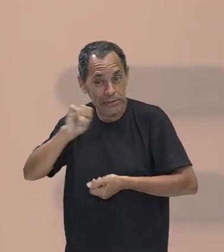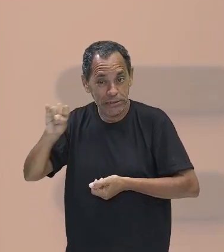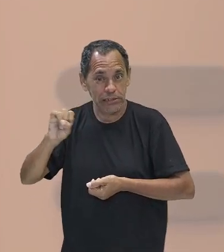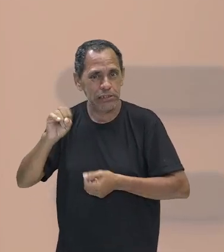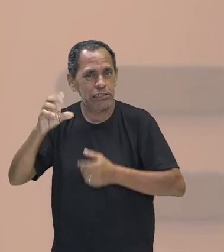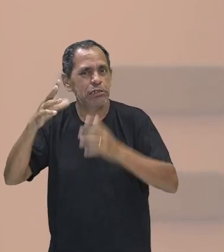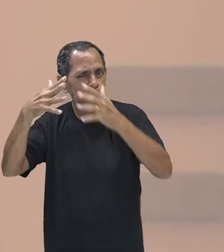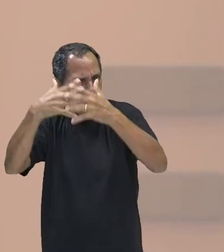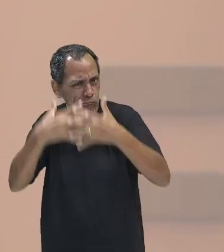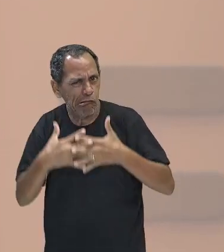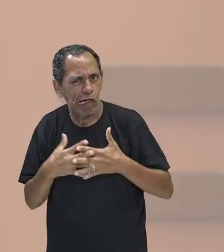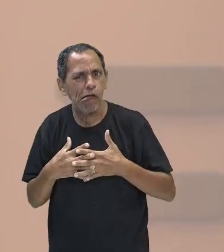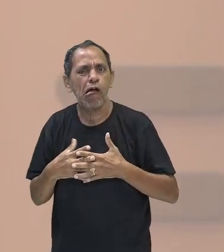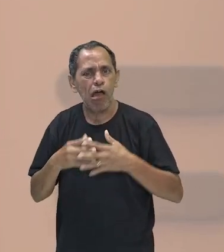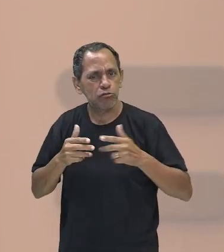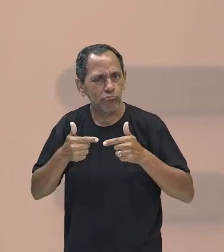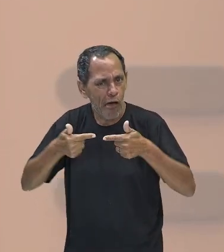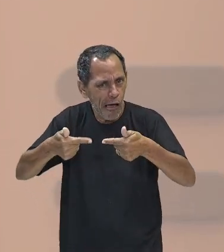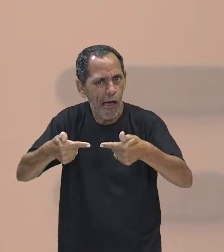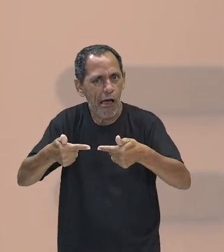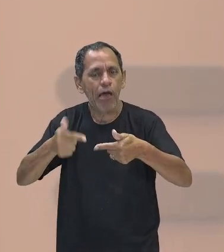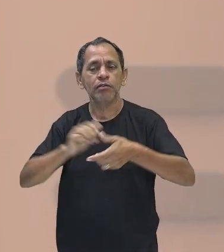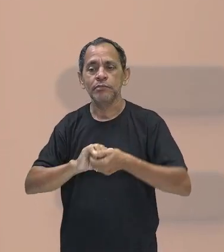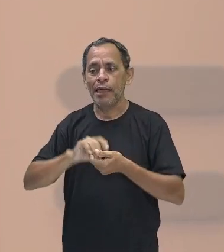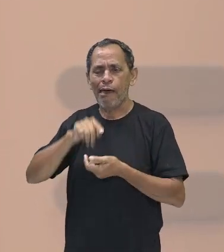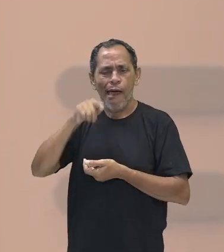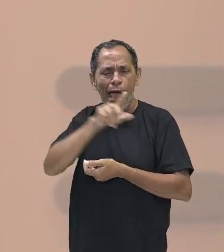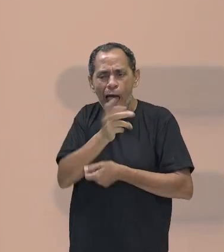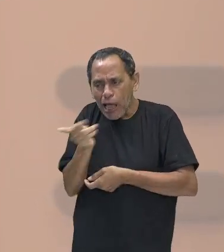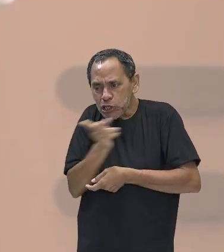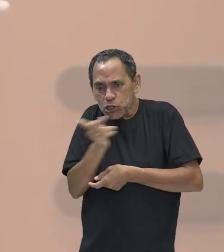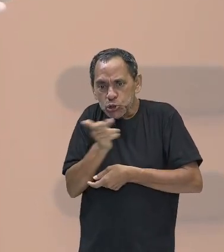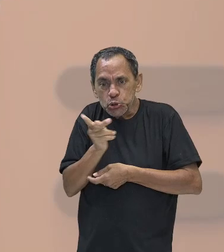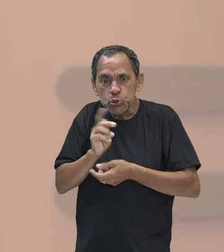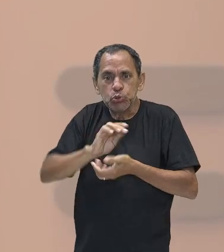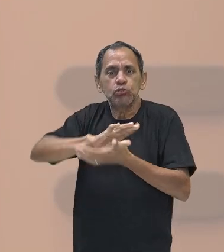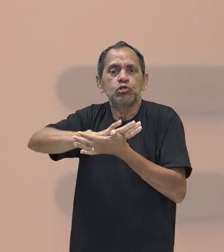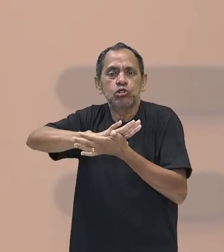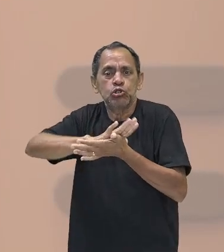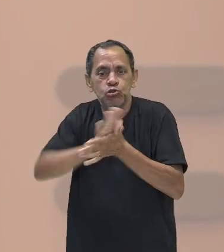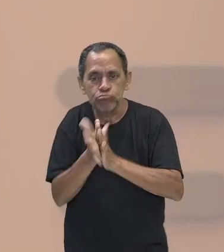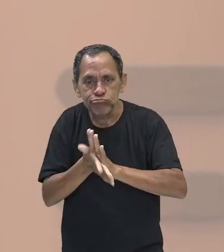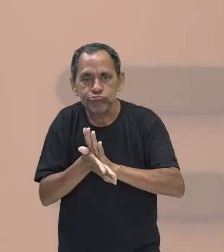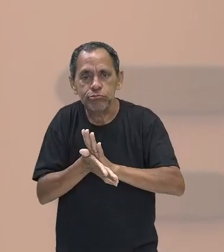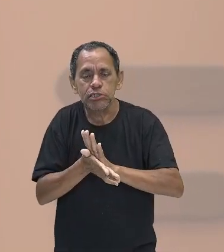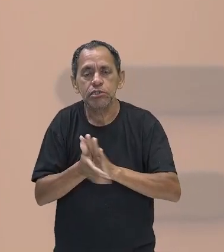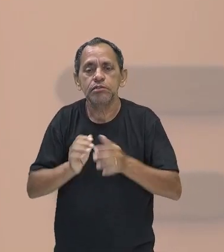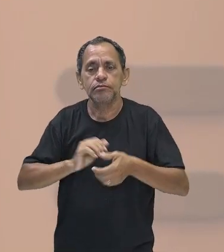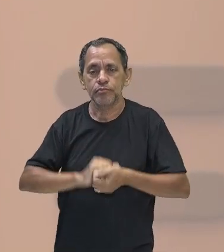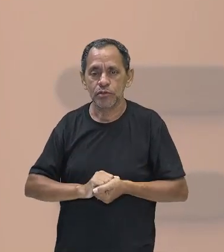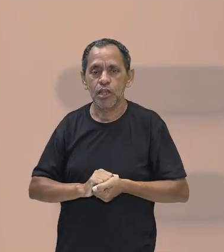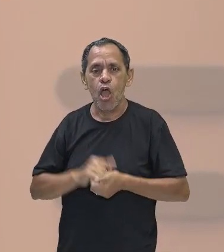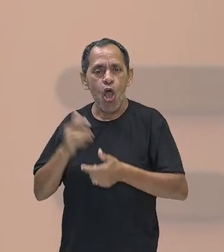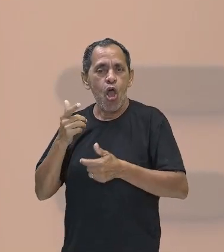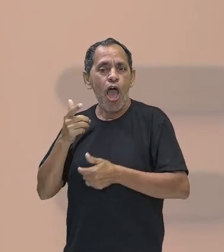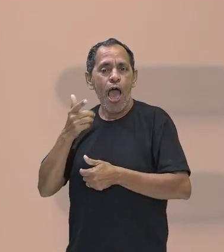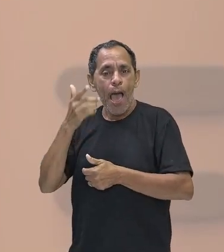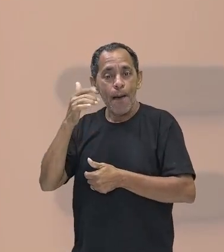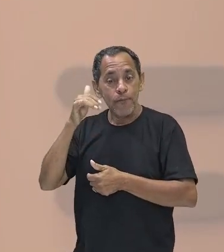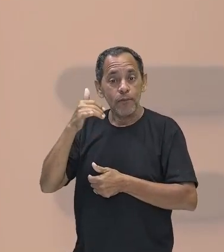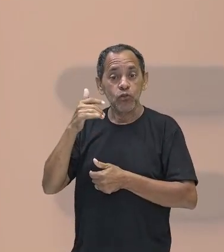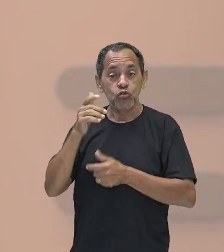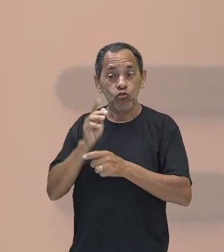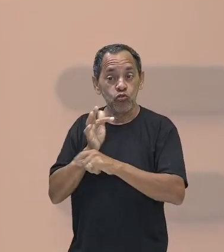deles. Elas vão, então, se derrotar, né? Porque duas grandes cidades-estados brigando, né?